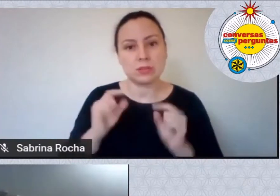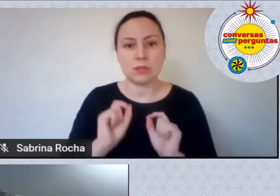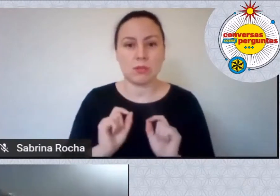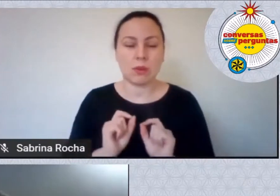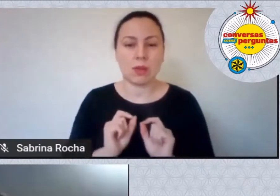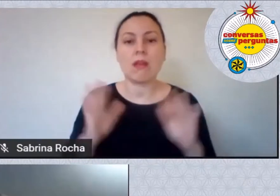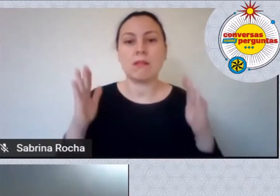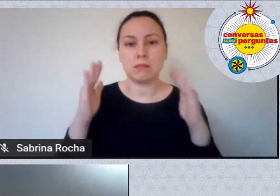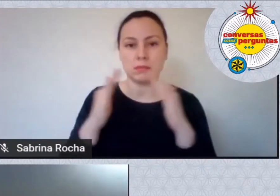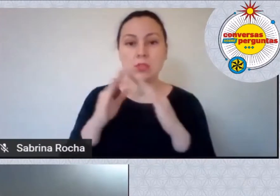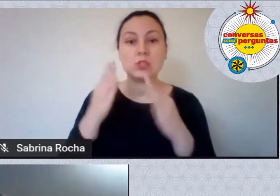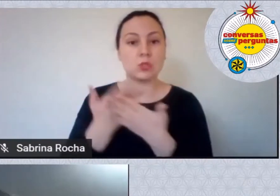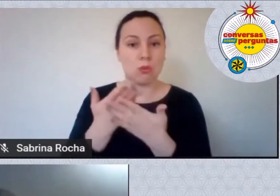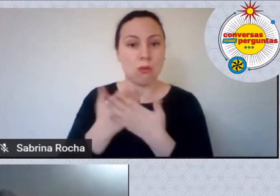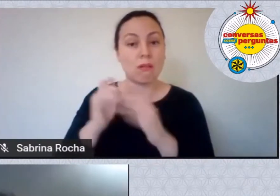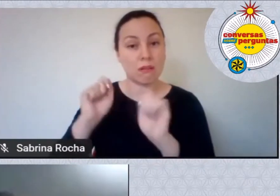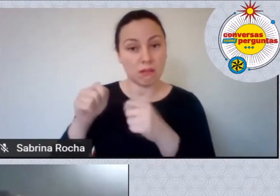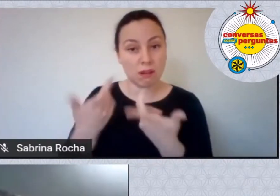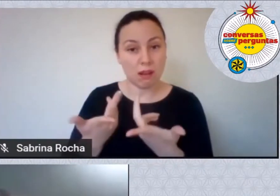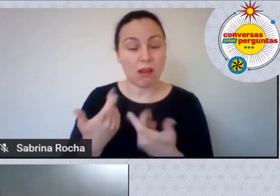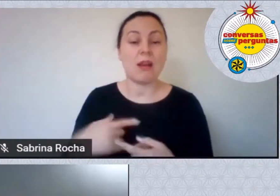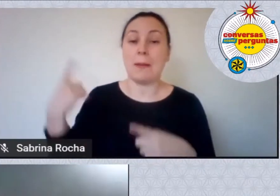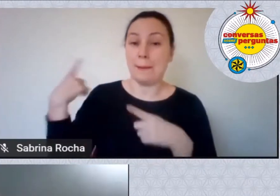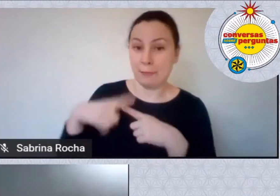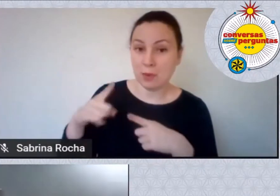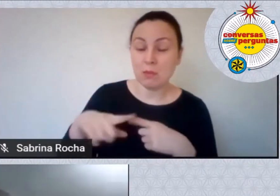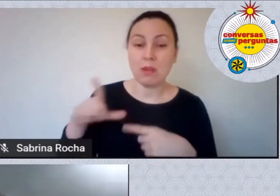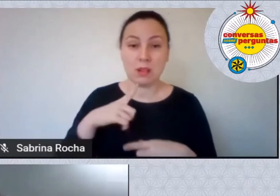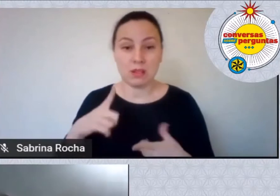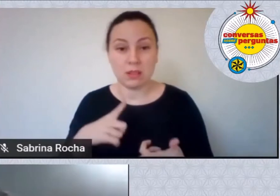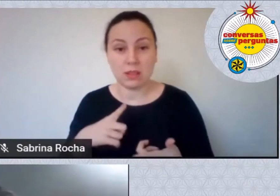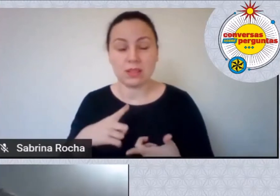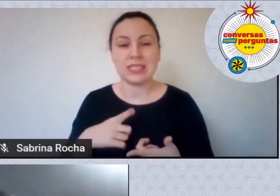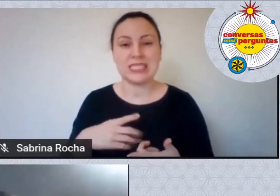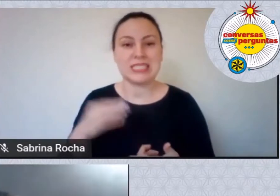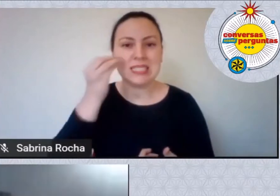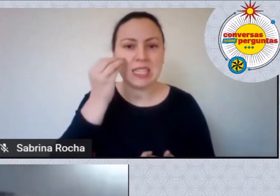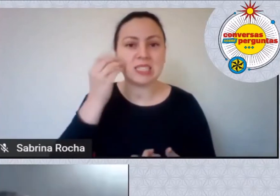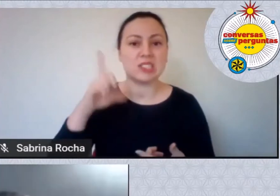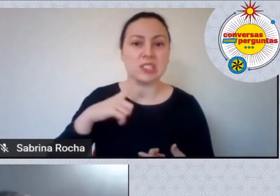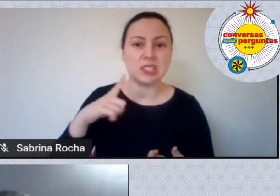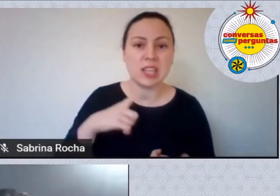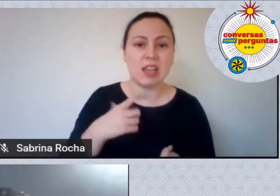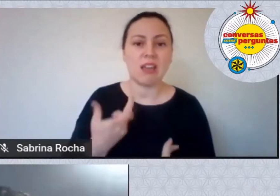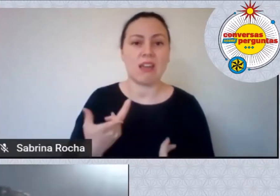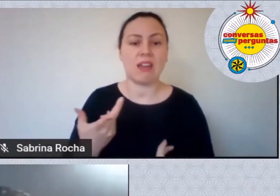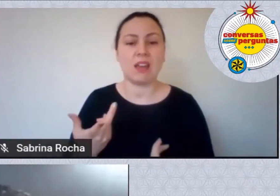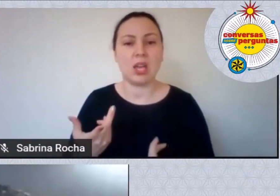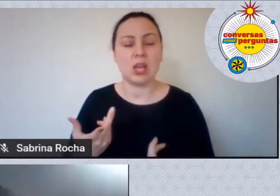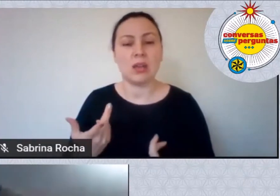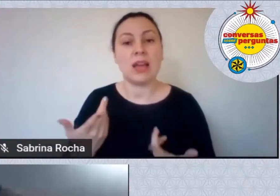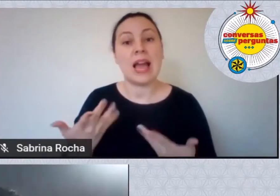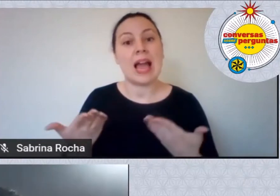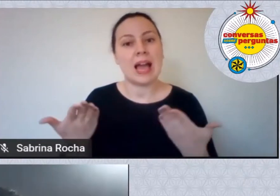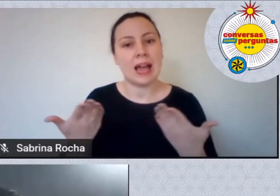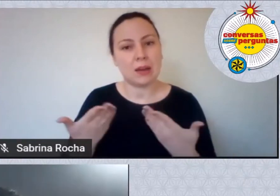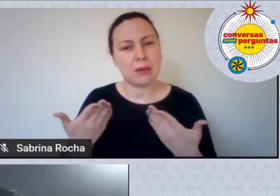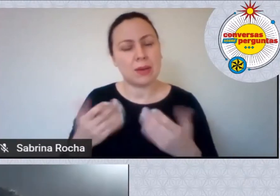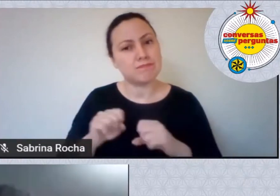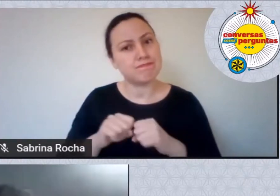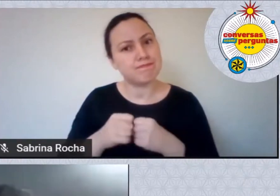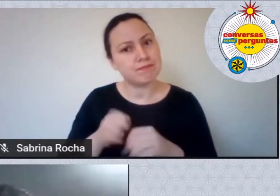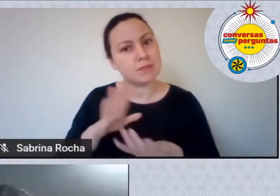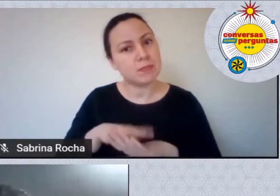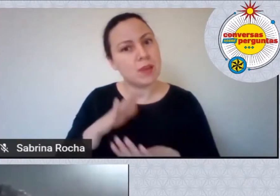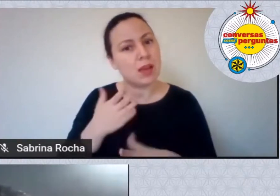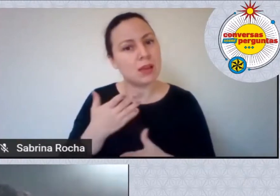que estão ali? Tem comorbidade? Tem o teste? Não tem o teste? Isso exige muito mais da